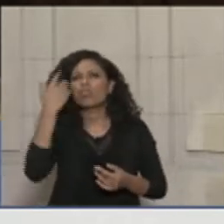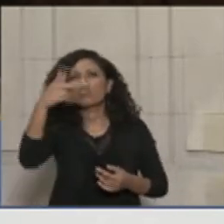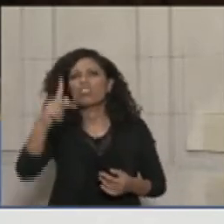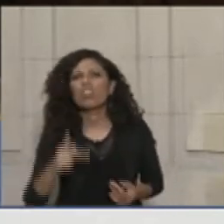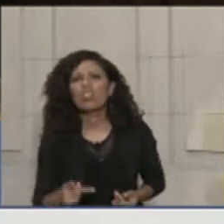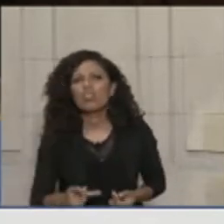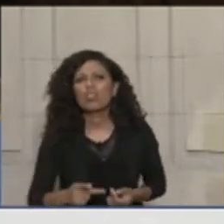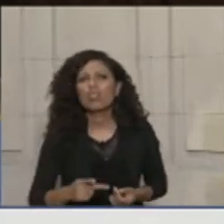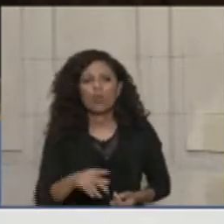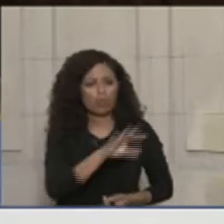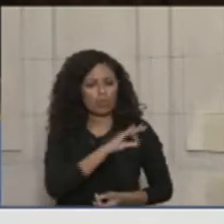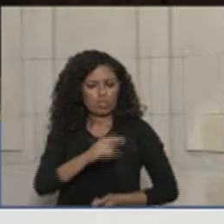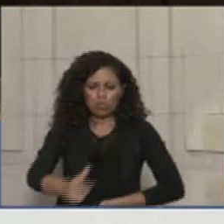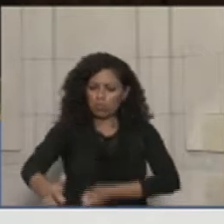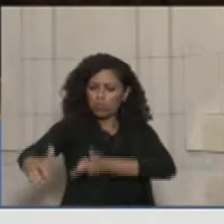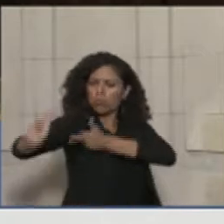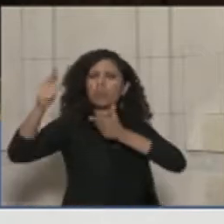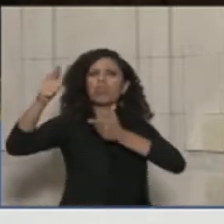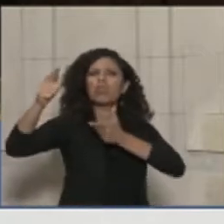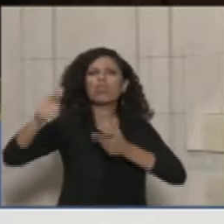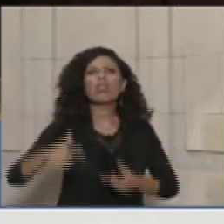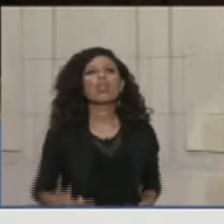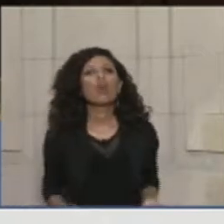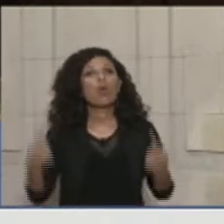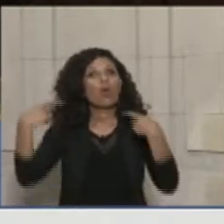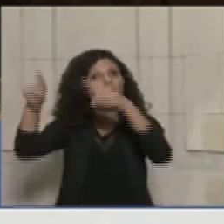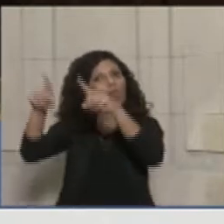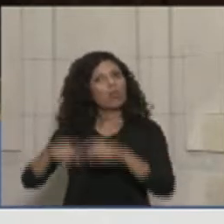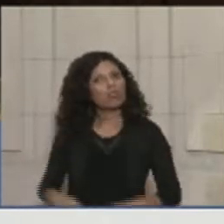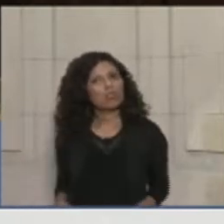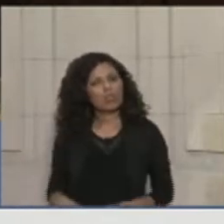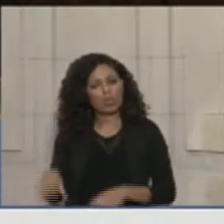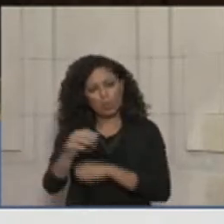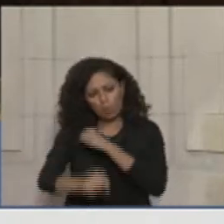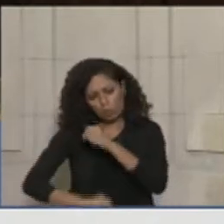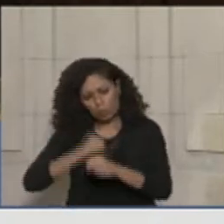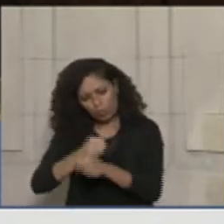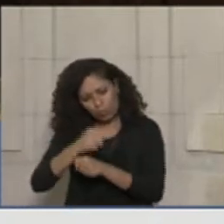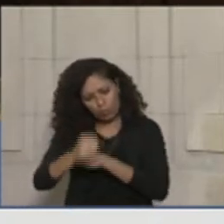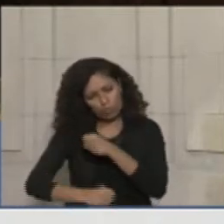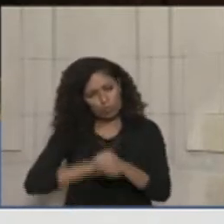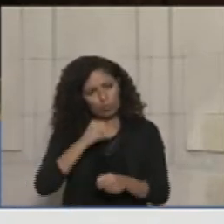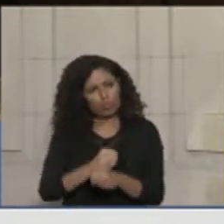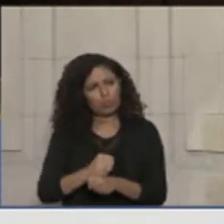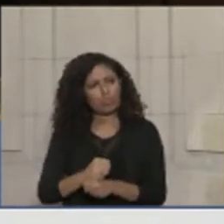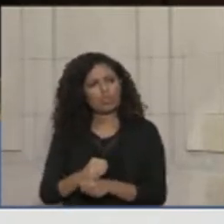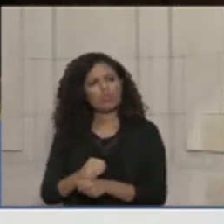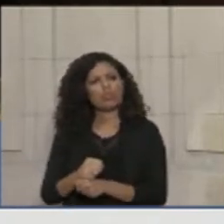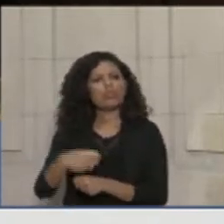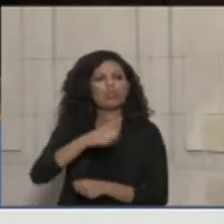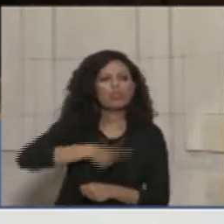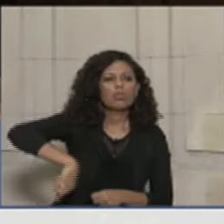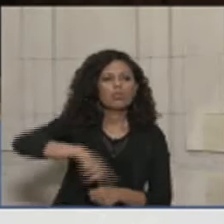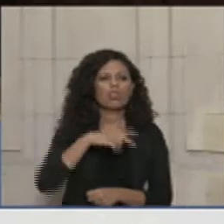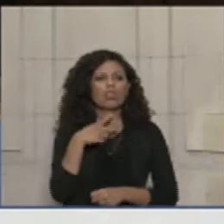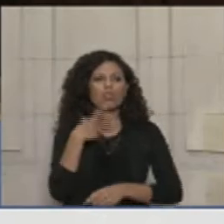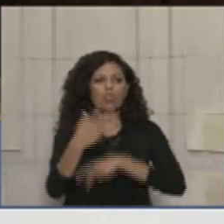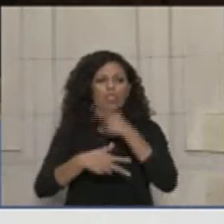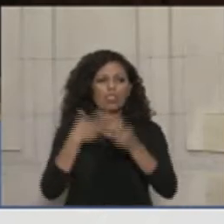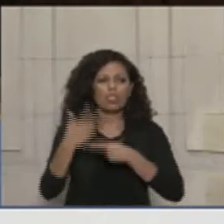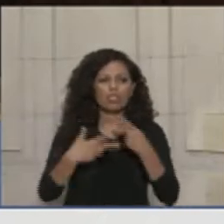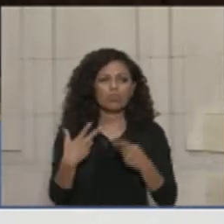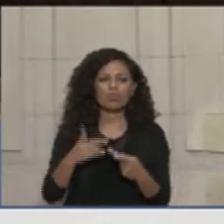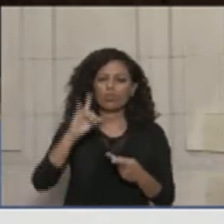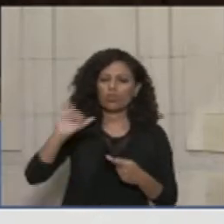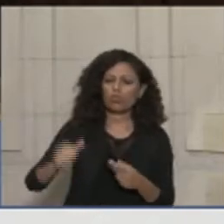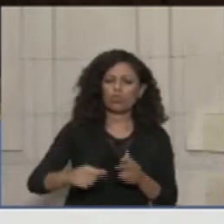lembra para nunca mais acontecer. Todo ano é comemorado a descomemoração do golpe no 1º de